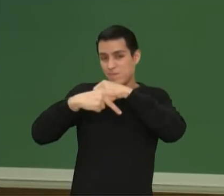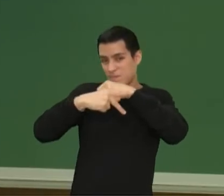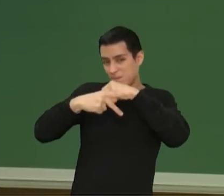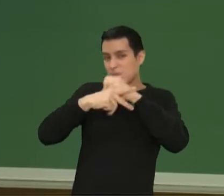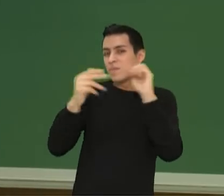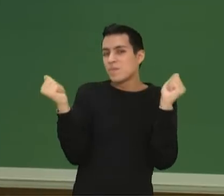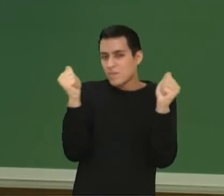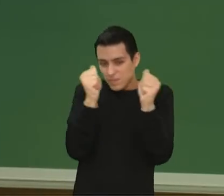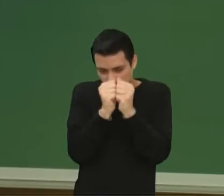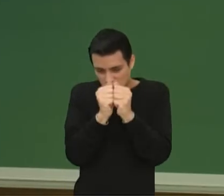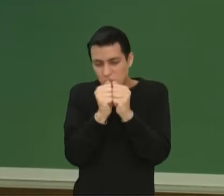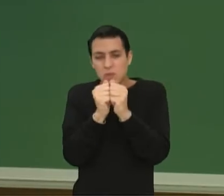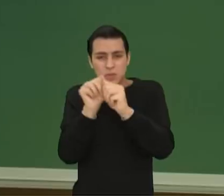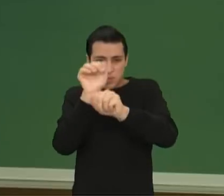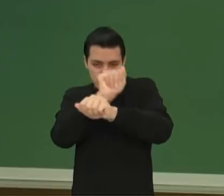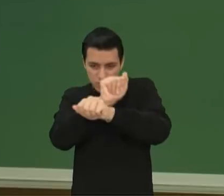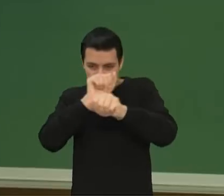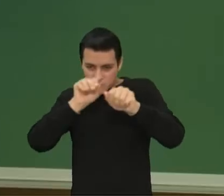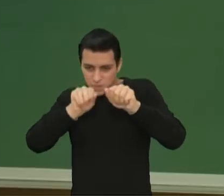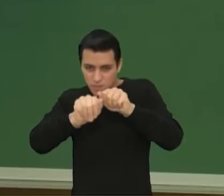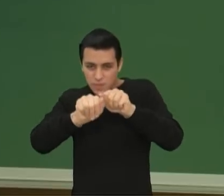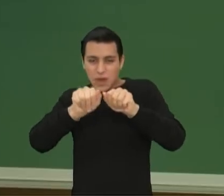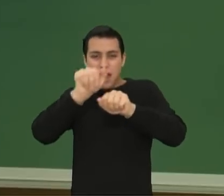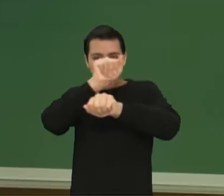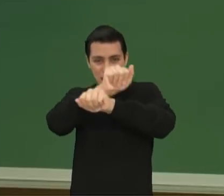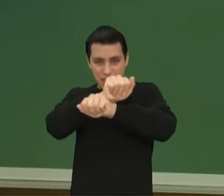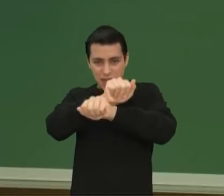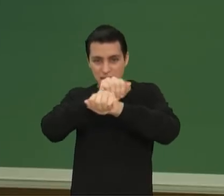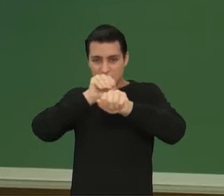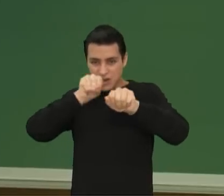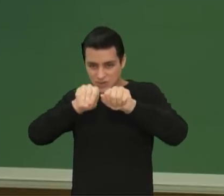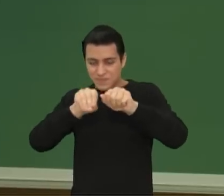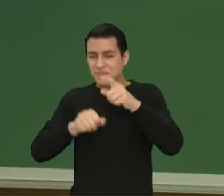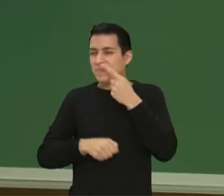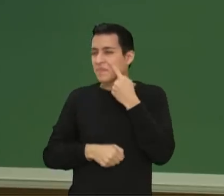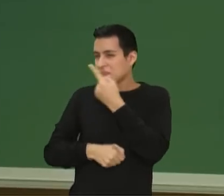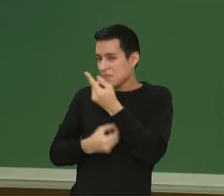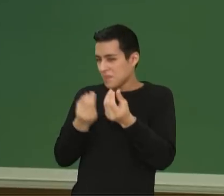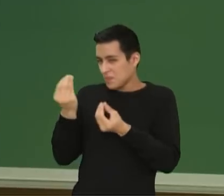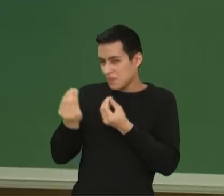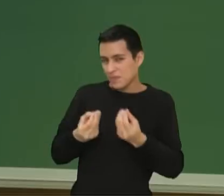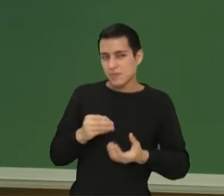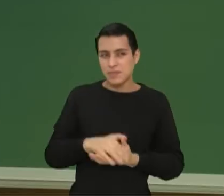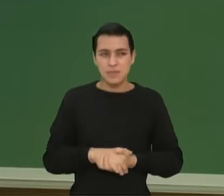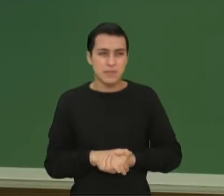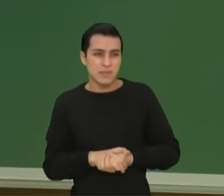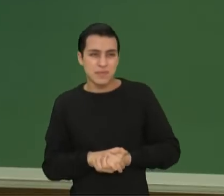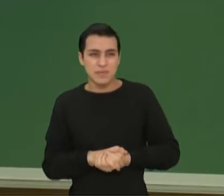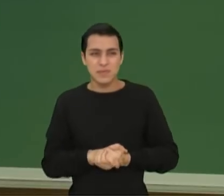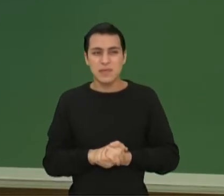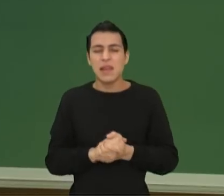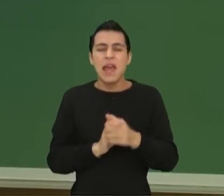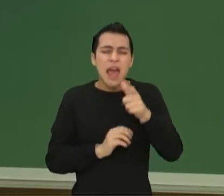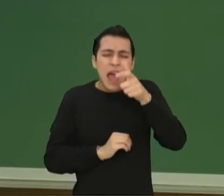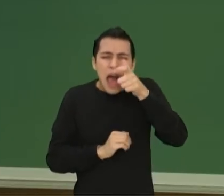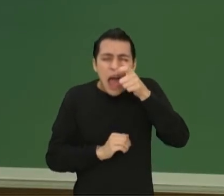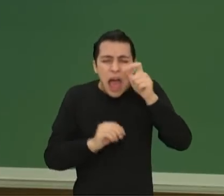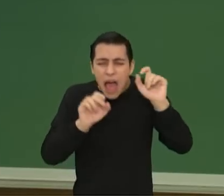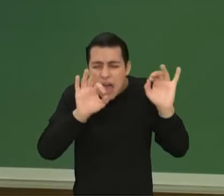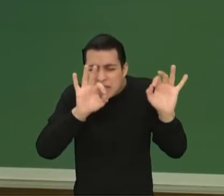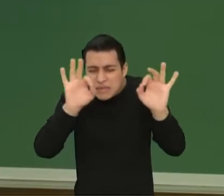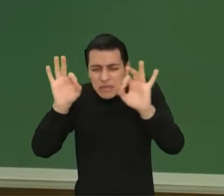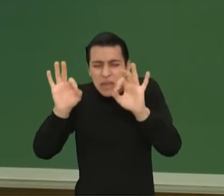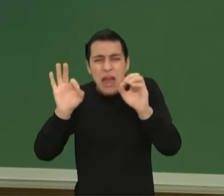preposição junto com o artigo. Veja comigo cada verbo exigindo a sua regência. Assistiu